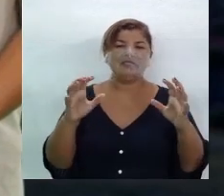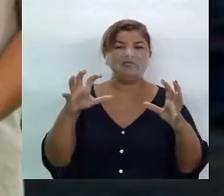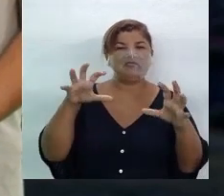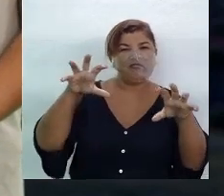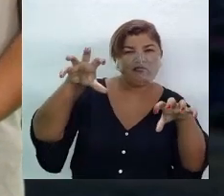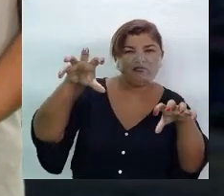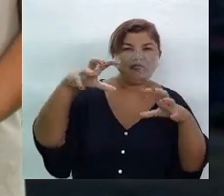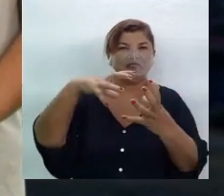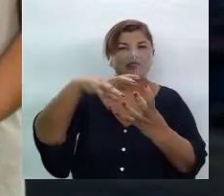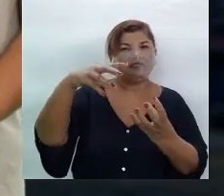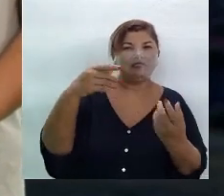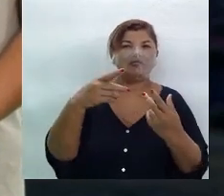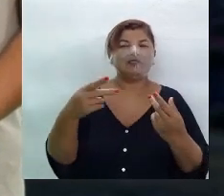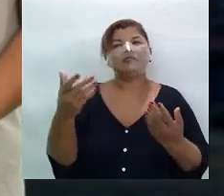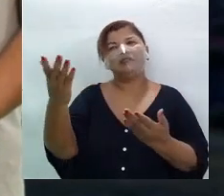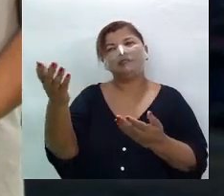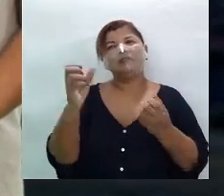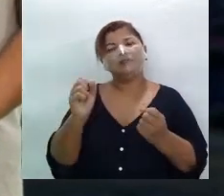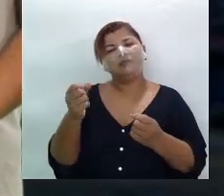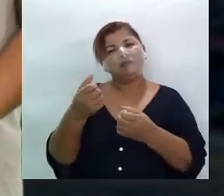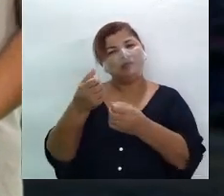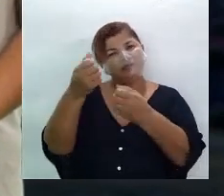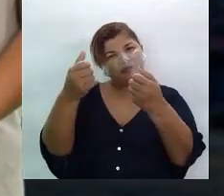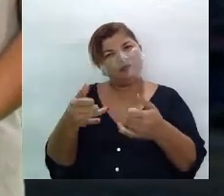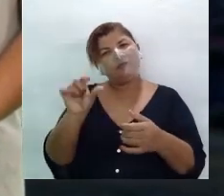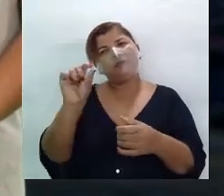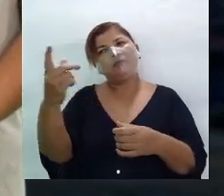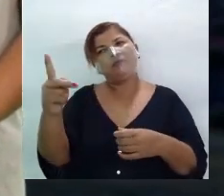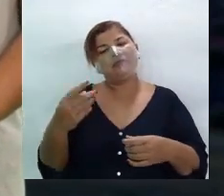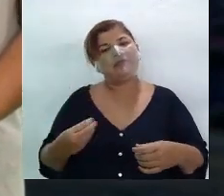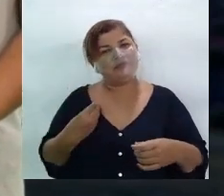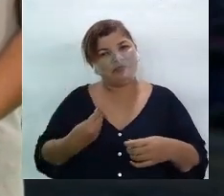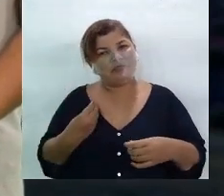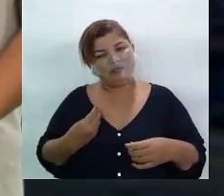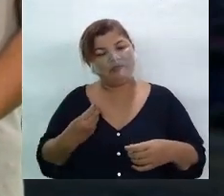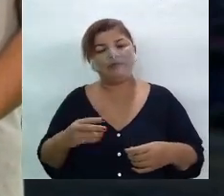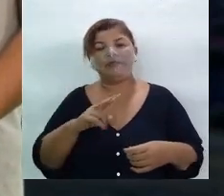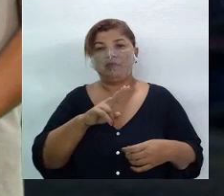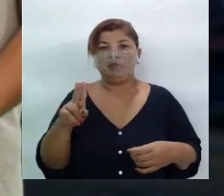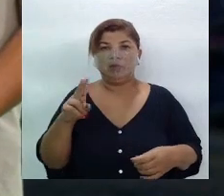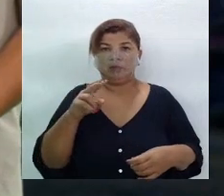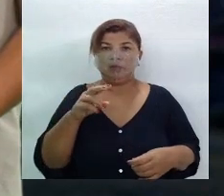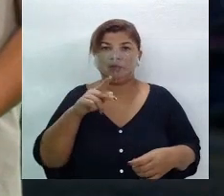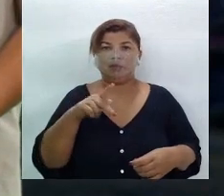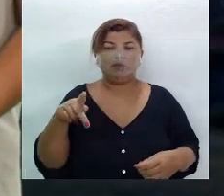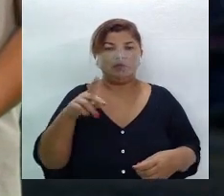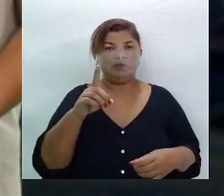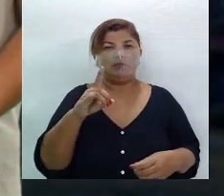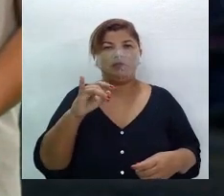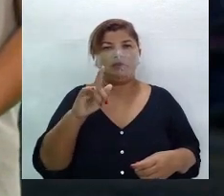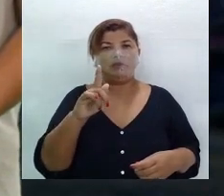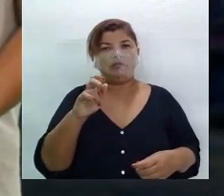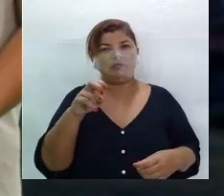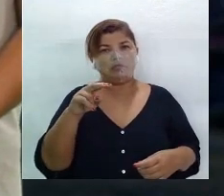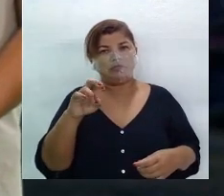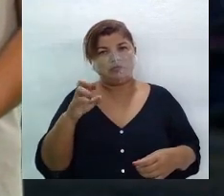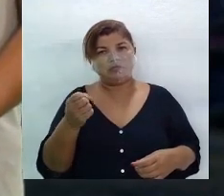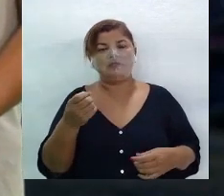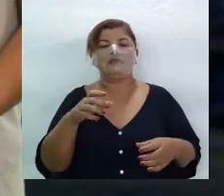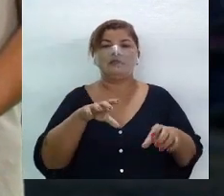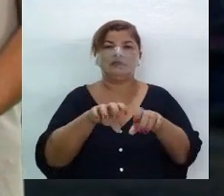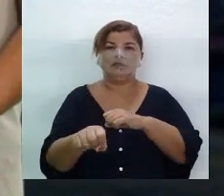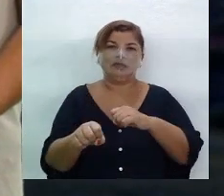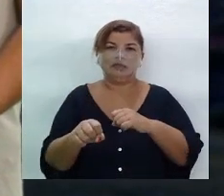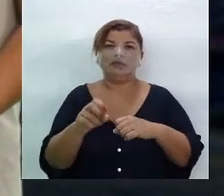dar o seu currículo para os alunos, mostrar aqui? Sim. Meu nome é professor Diógenes Américo. Eu sou formado pela UFPE em